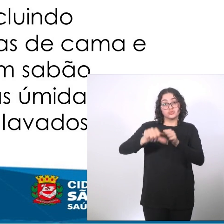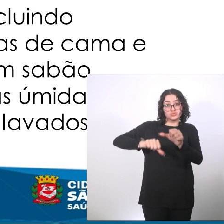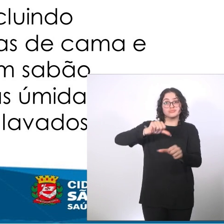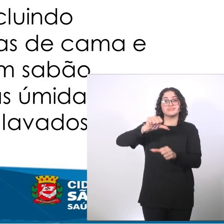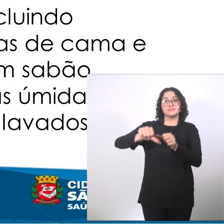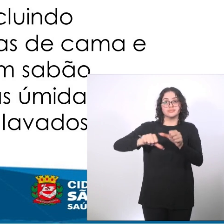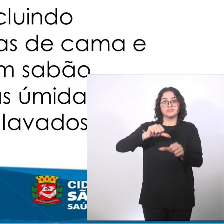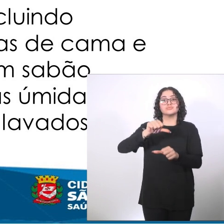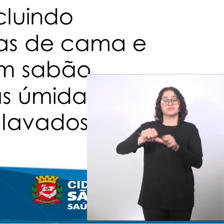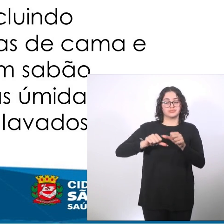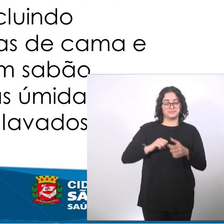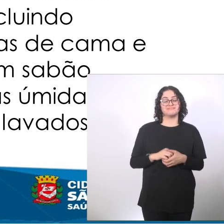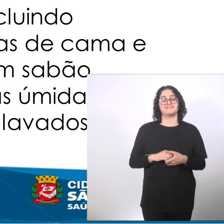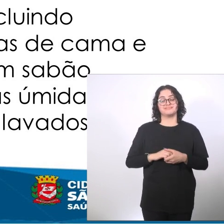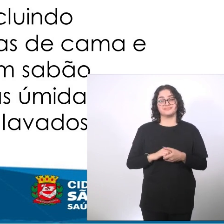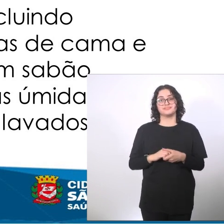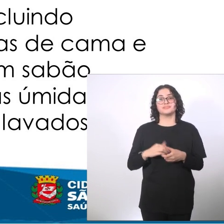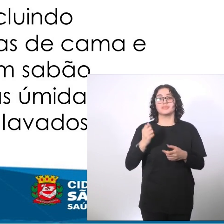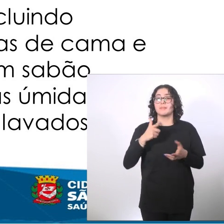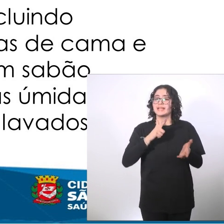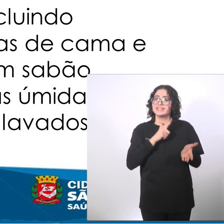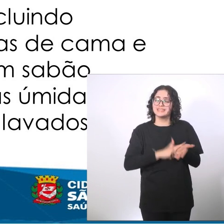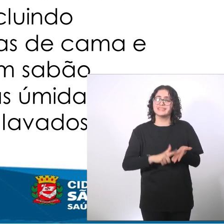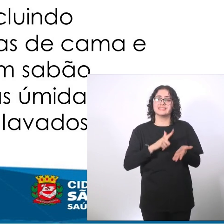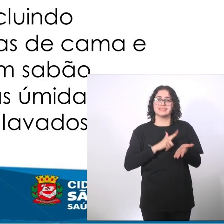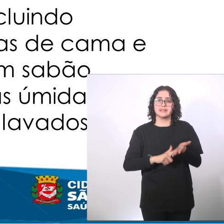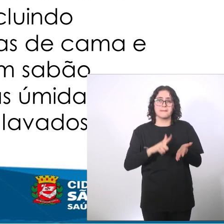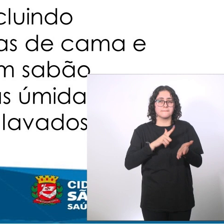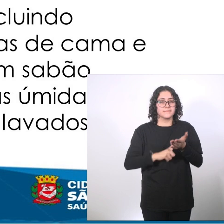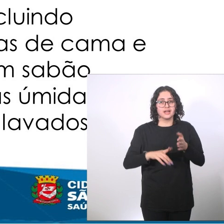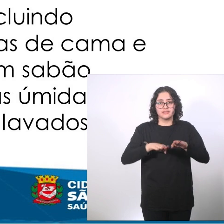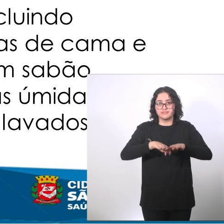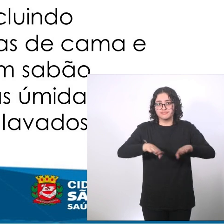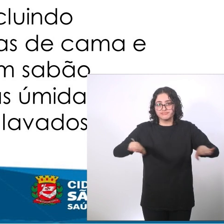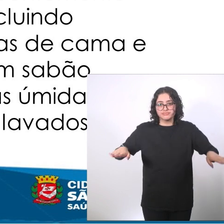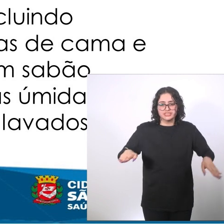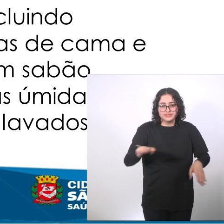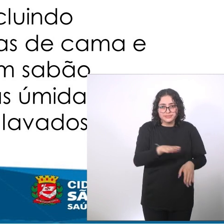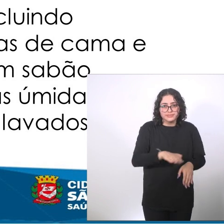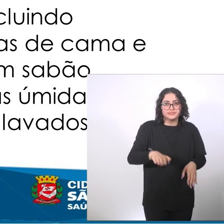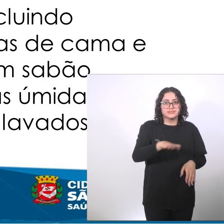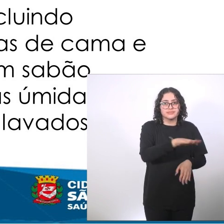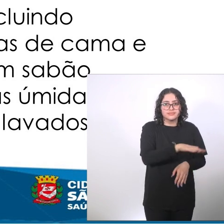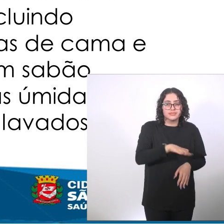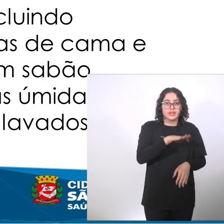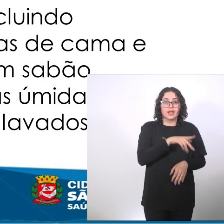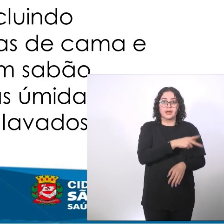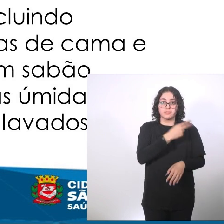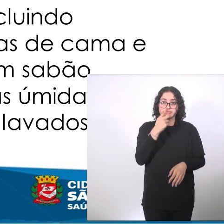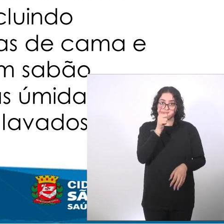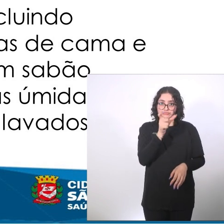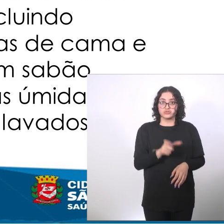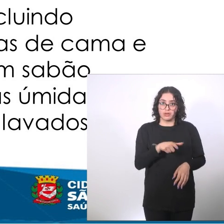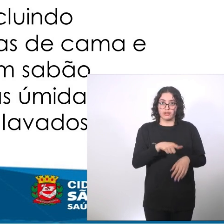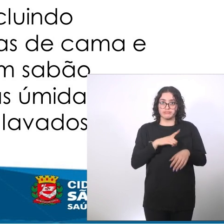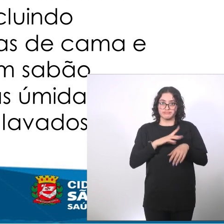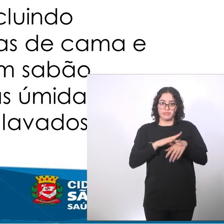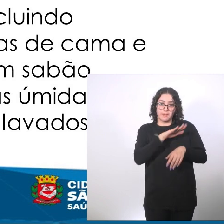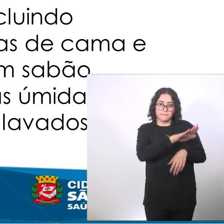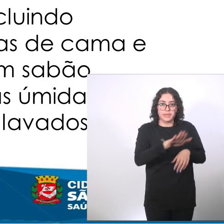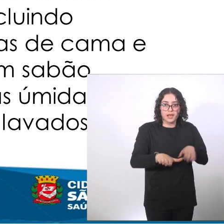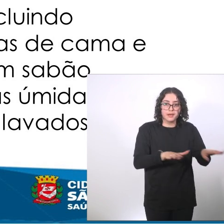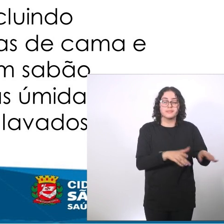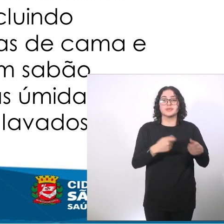ela ficar úmida. Limpar frequentemente as superfícies que são frequentemente tocadas com